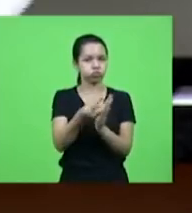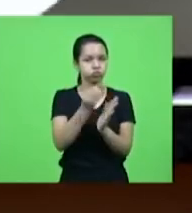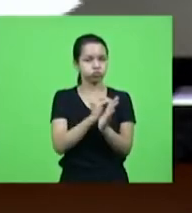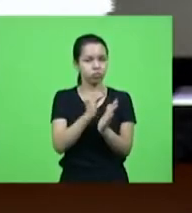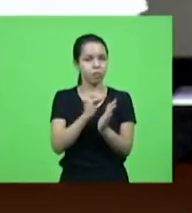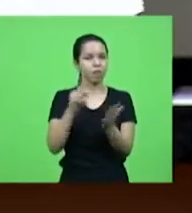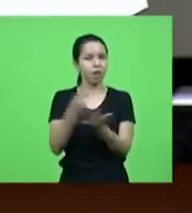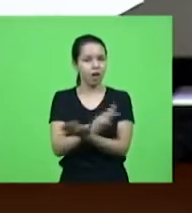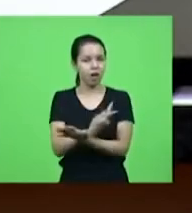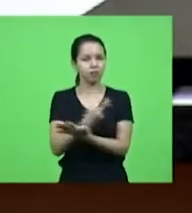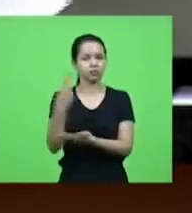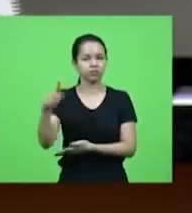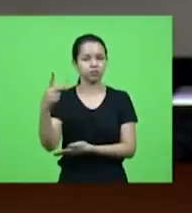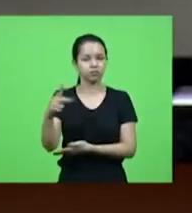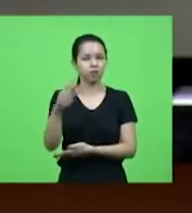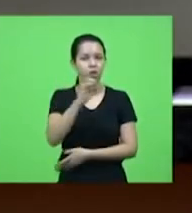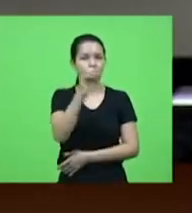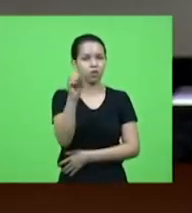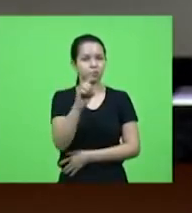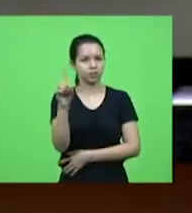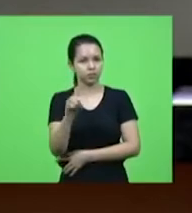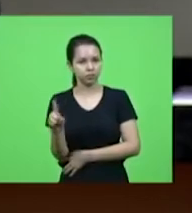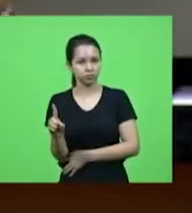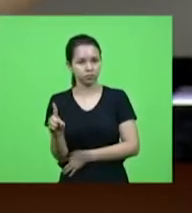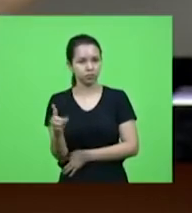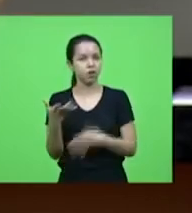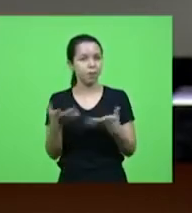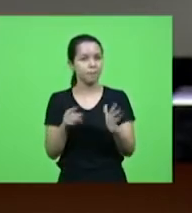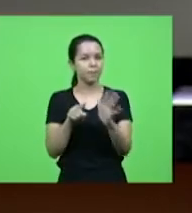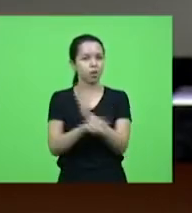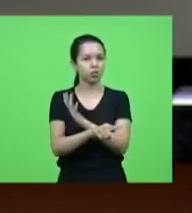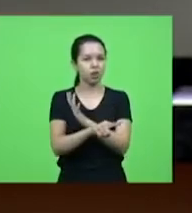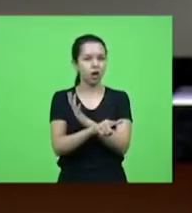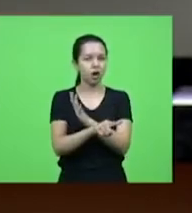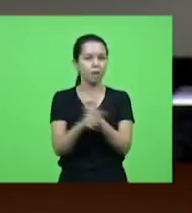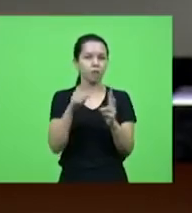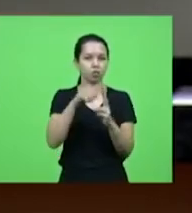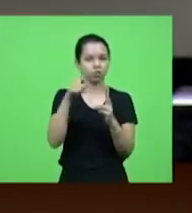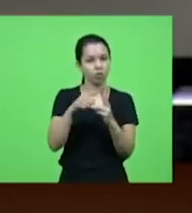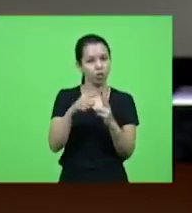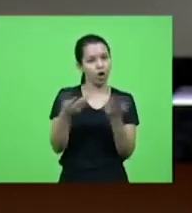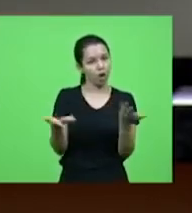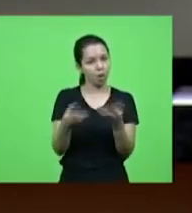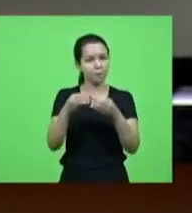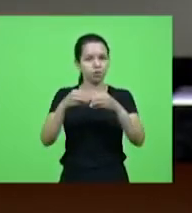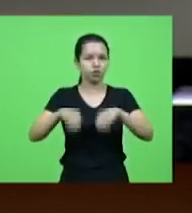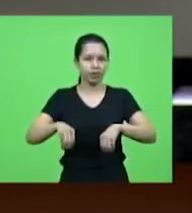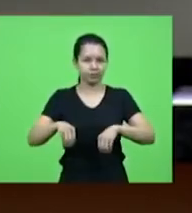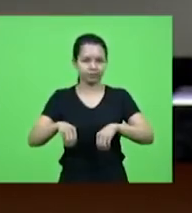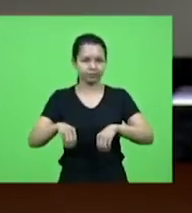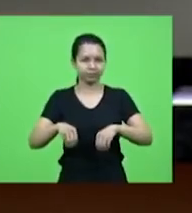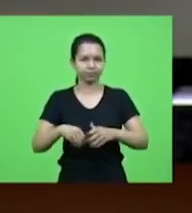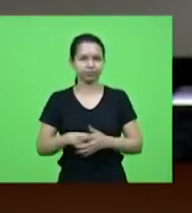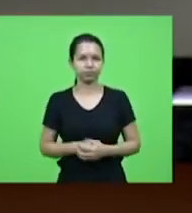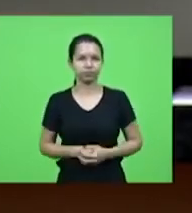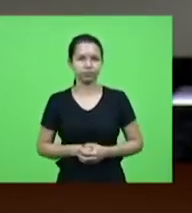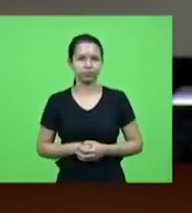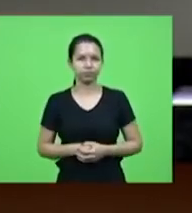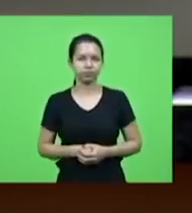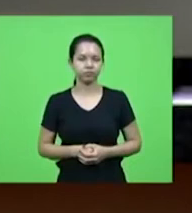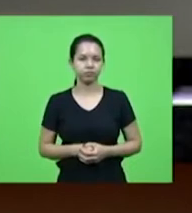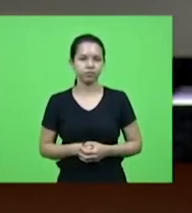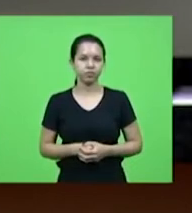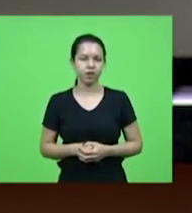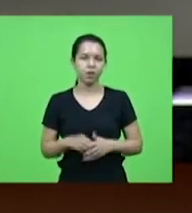que eu queria perguntar para os dois e agora eu fico prejudicado estão portanto já estou tô